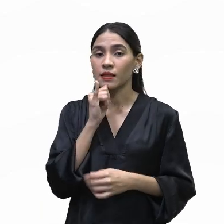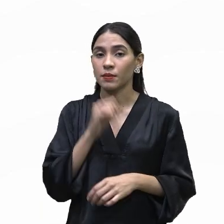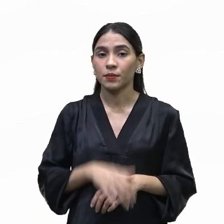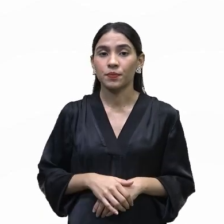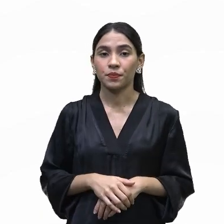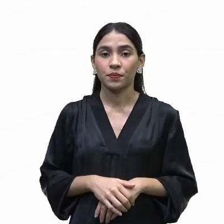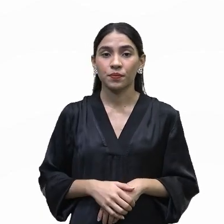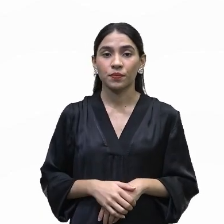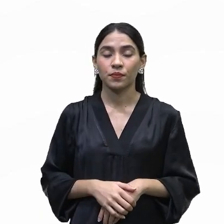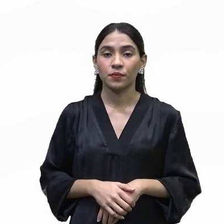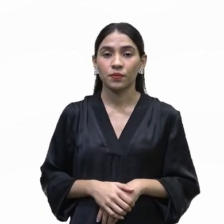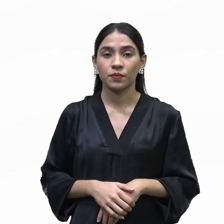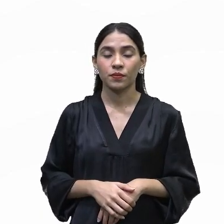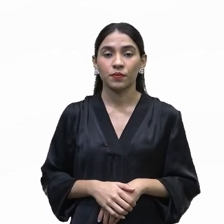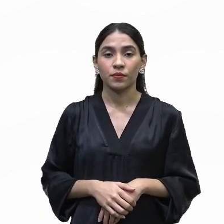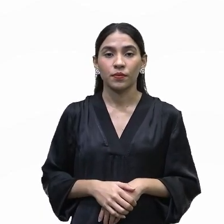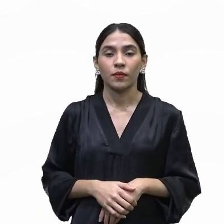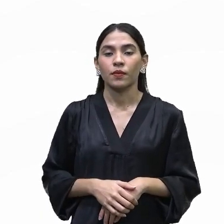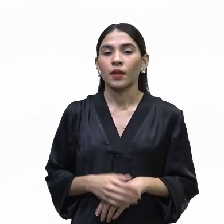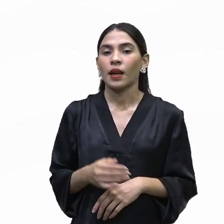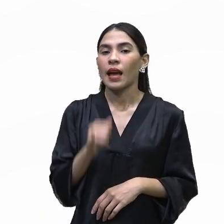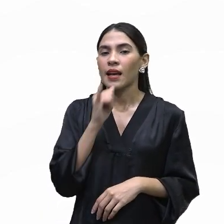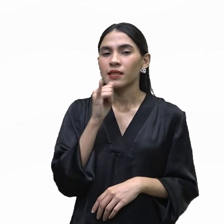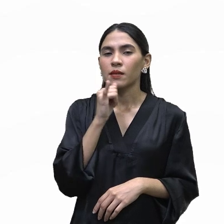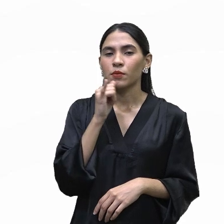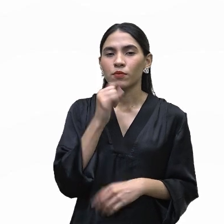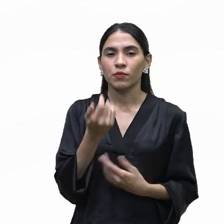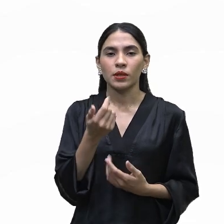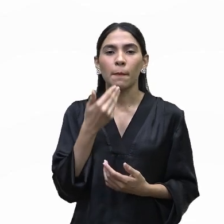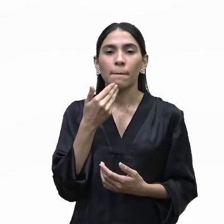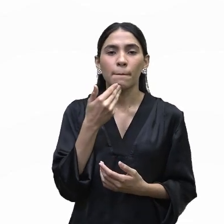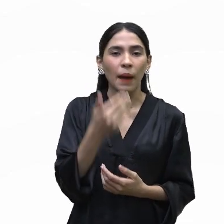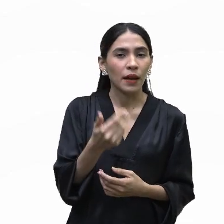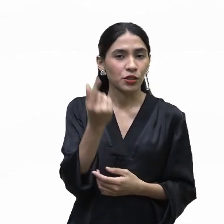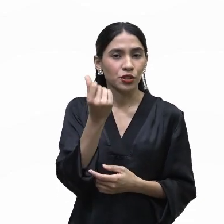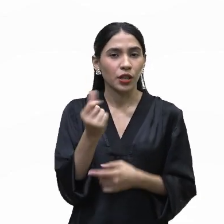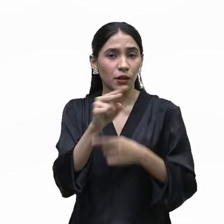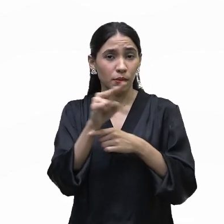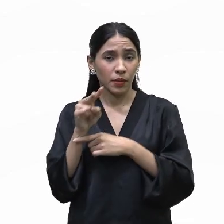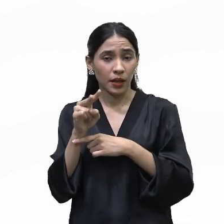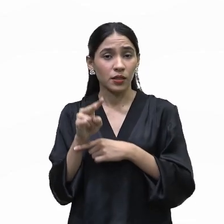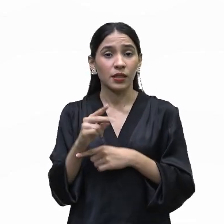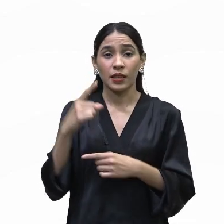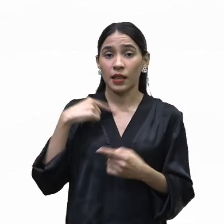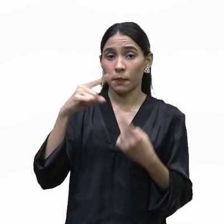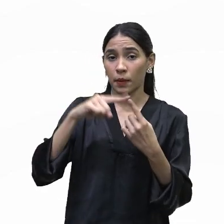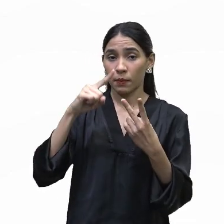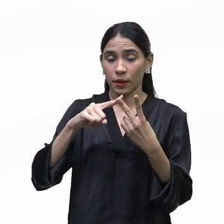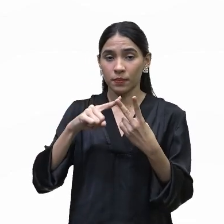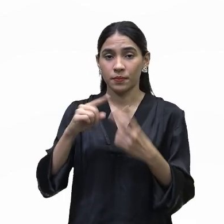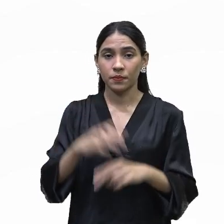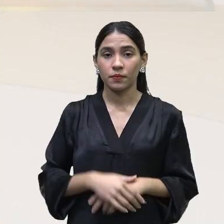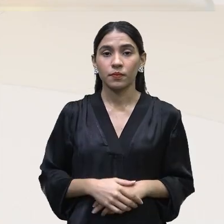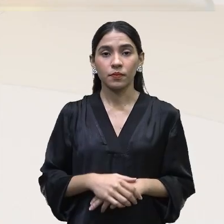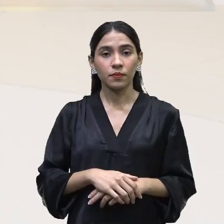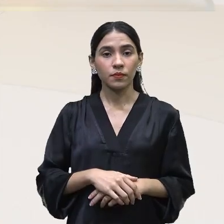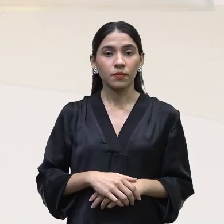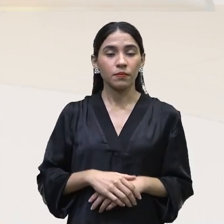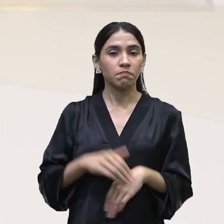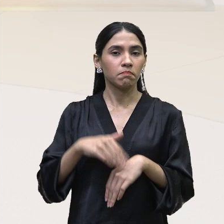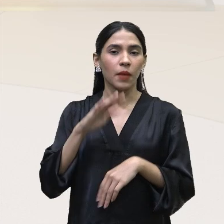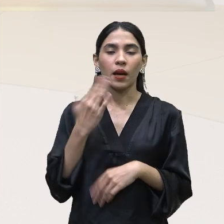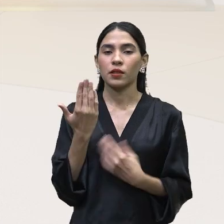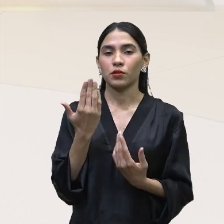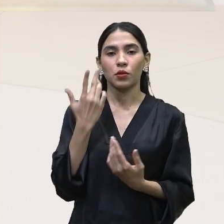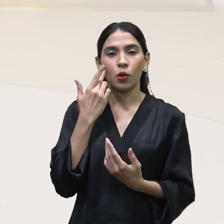gente vai pedir um empréstimo financeiro, logicamente, você tem duas opções aí. A mais comum